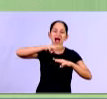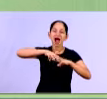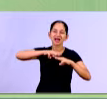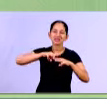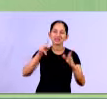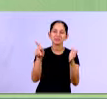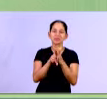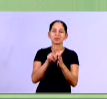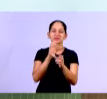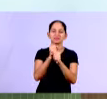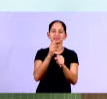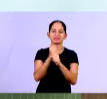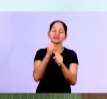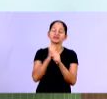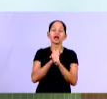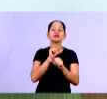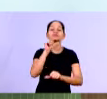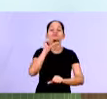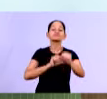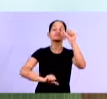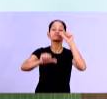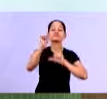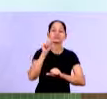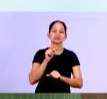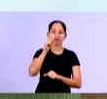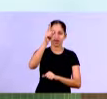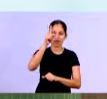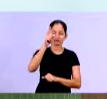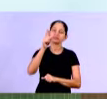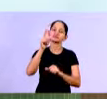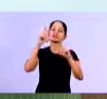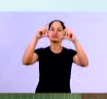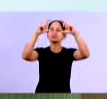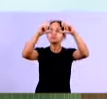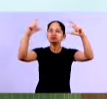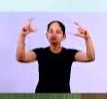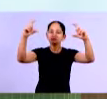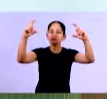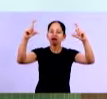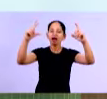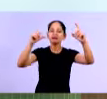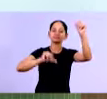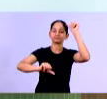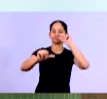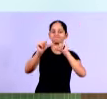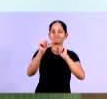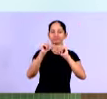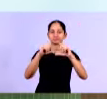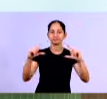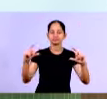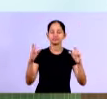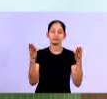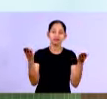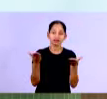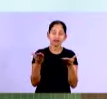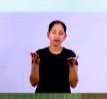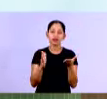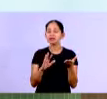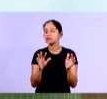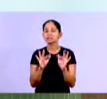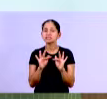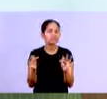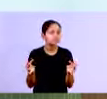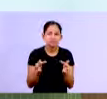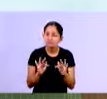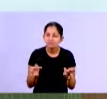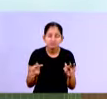tudo mais, que transformou aquela fórmula de PV vezes J para aquela fórmula de baixo, ok? Nada, é bem